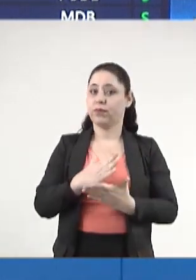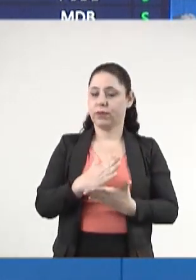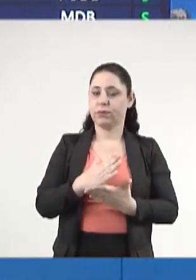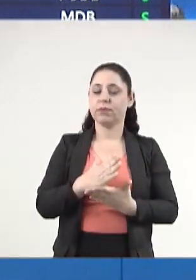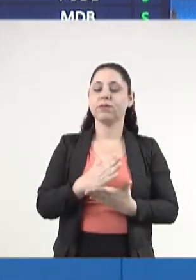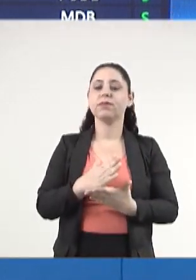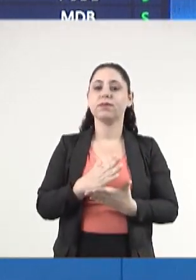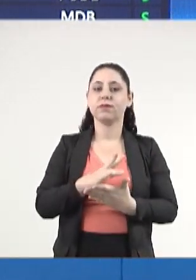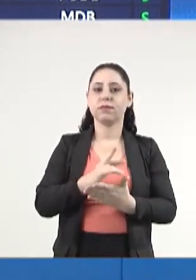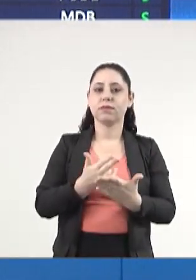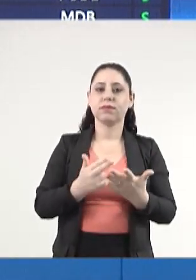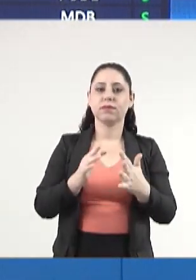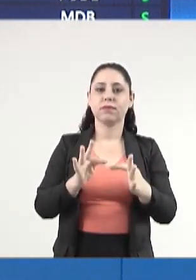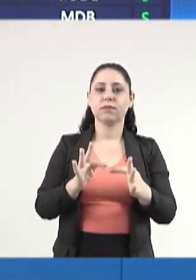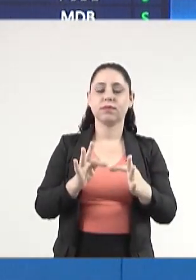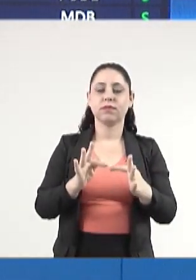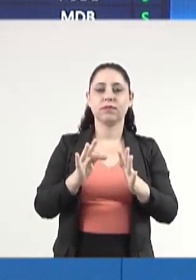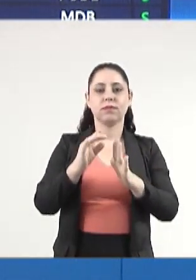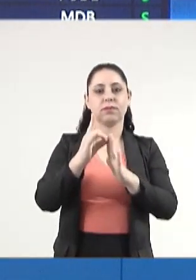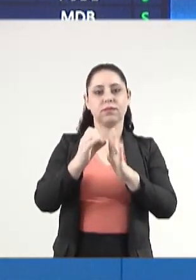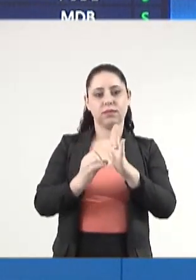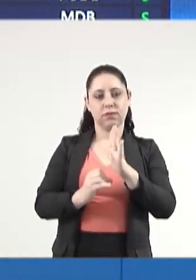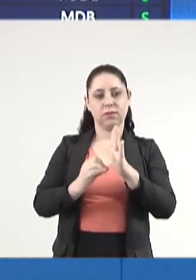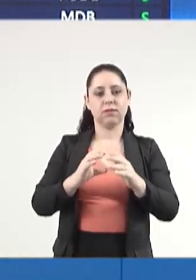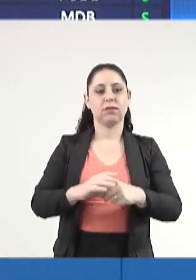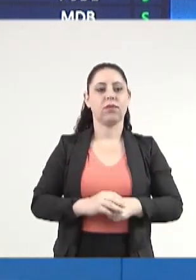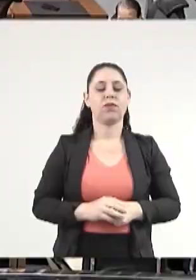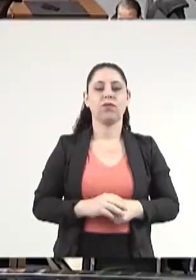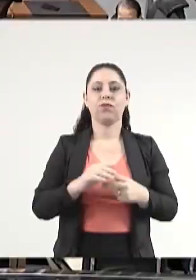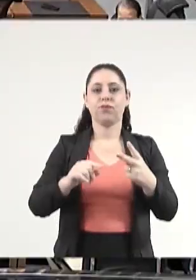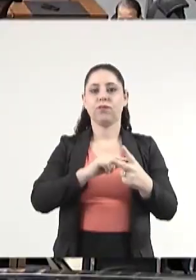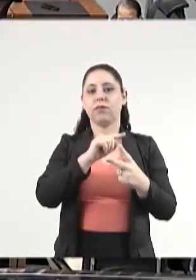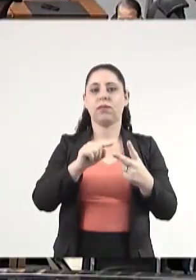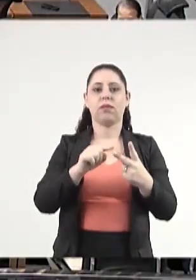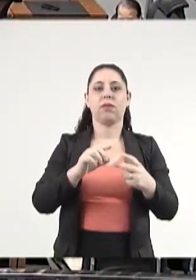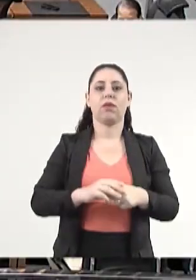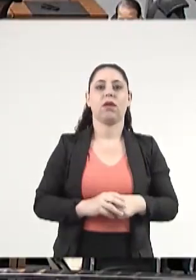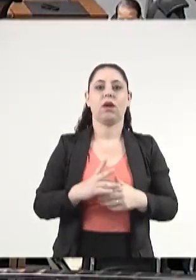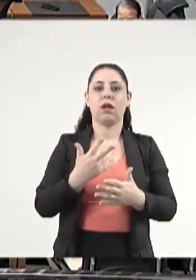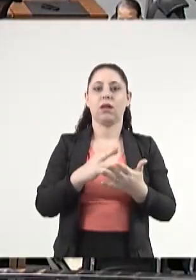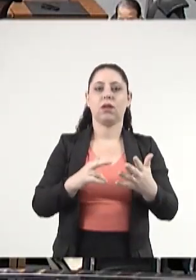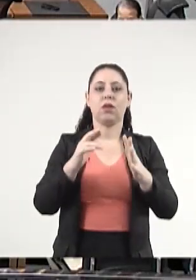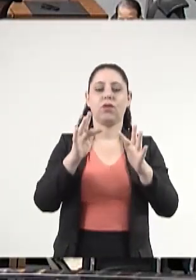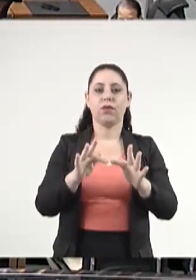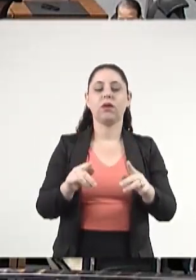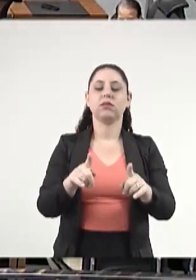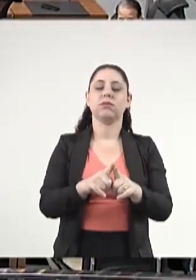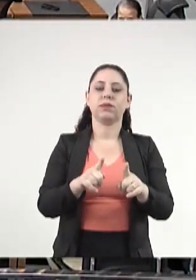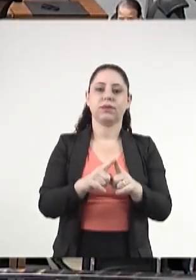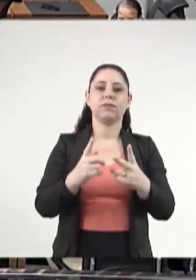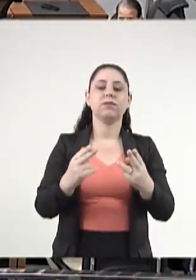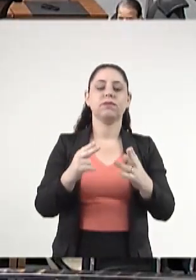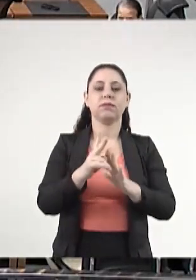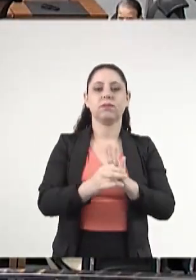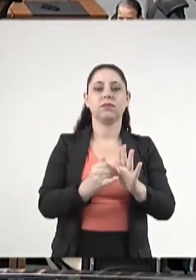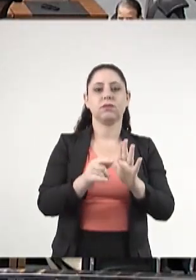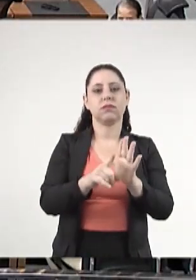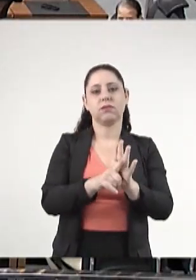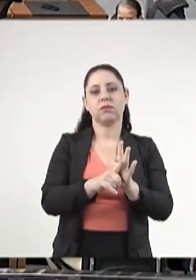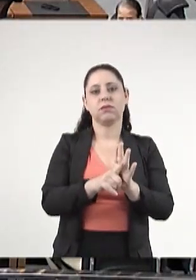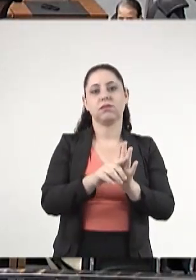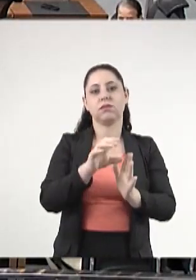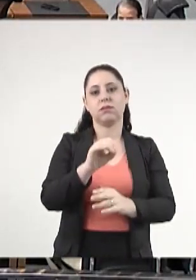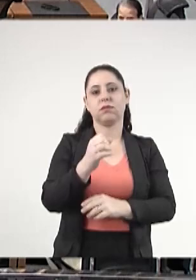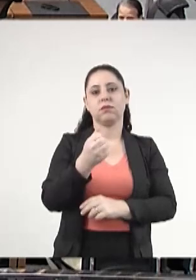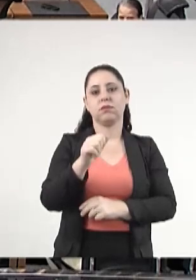Aprovado. A redação final vai ao expediente. O item 2. Em redação final também. Projeto de lei